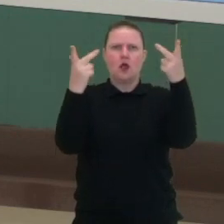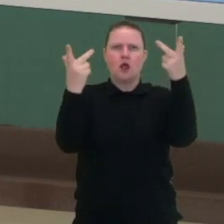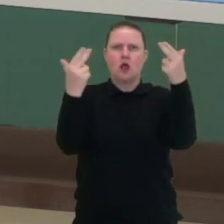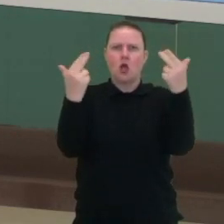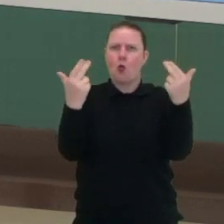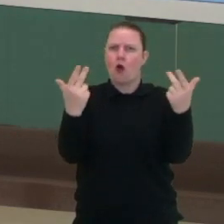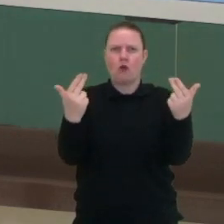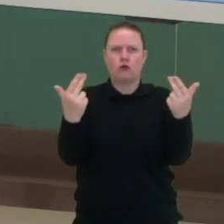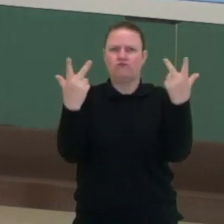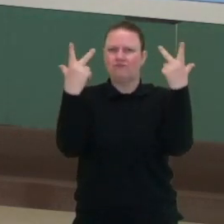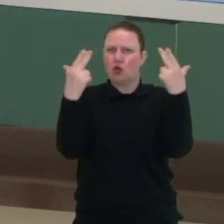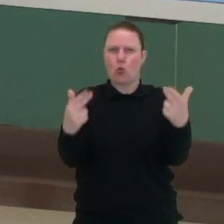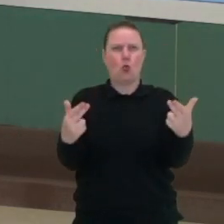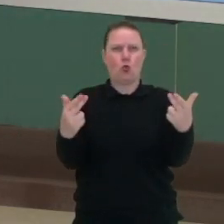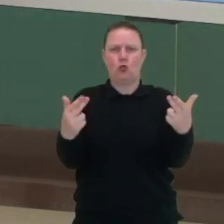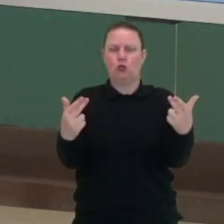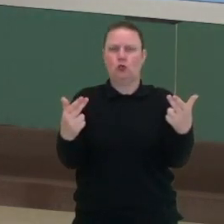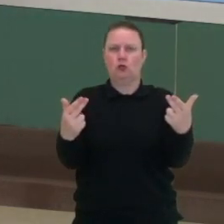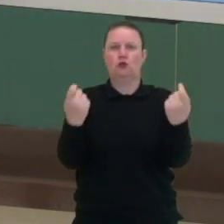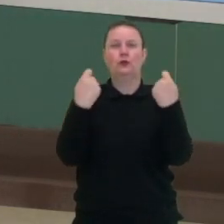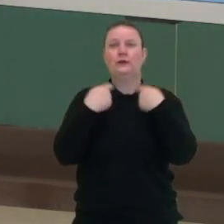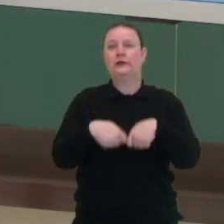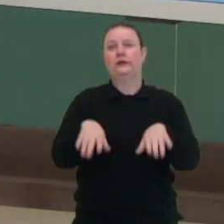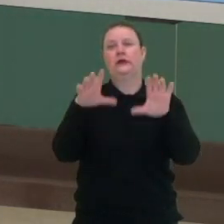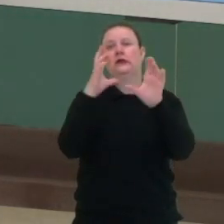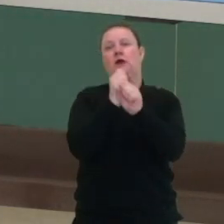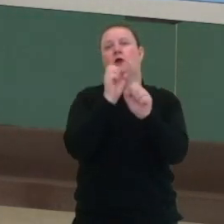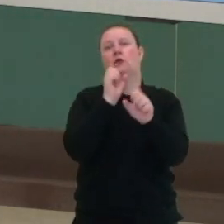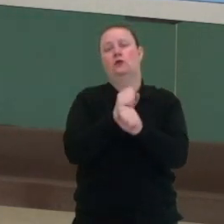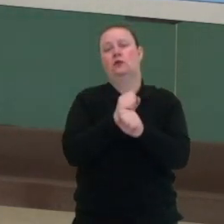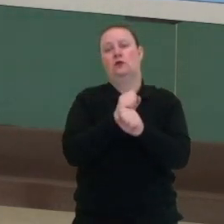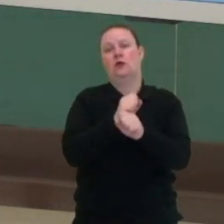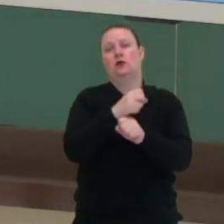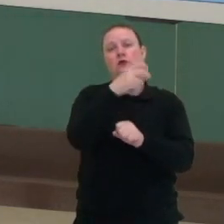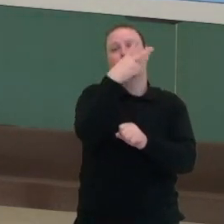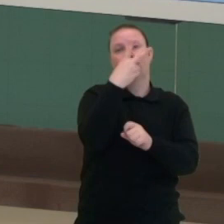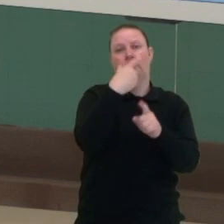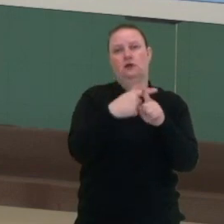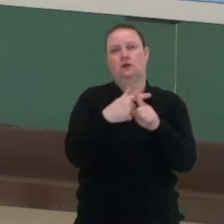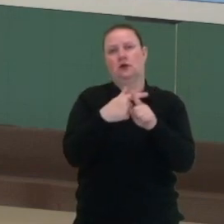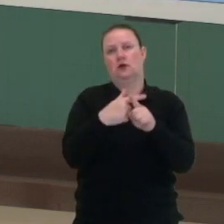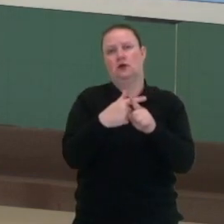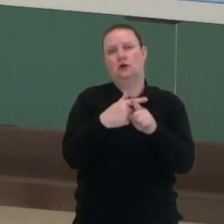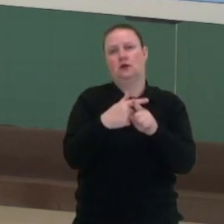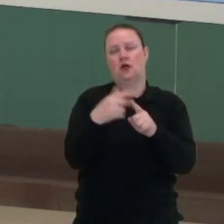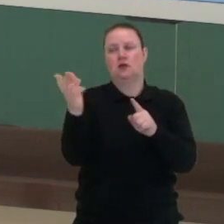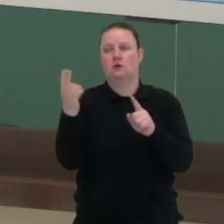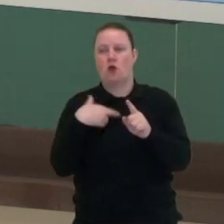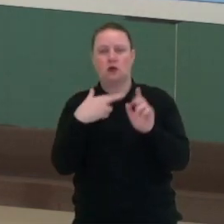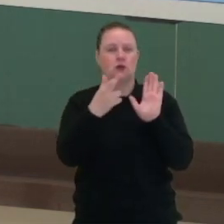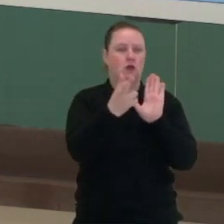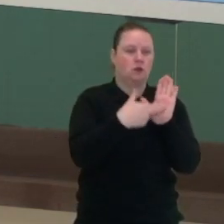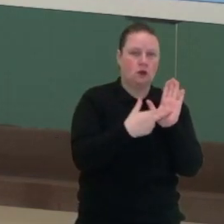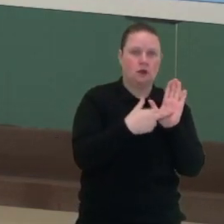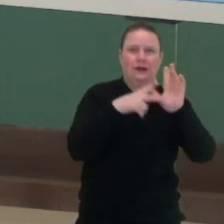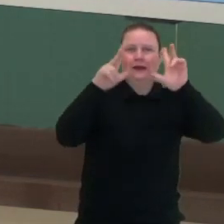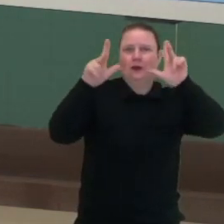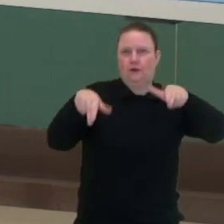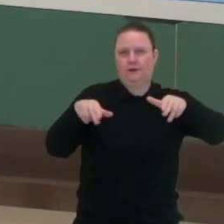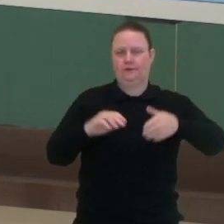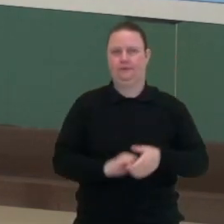ter que ficar calculando o mesmo valor duas vezes, tá? Então, a professora colocou aqui, ó, a